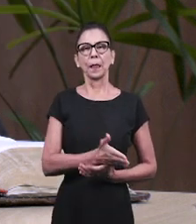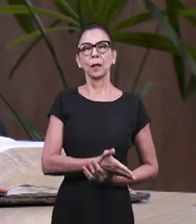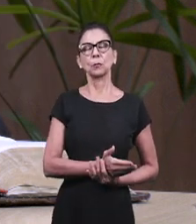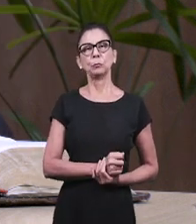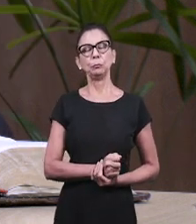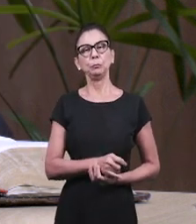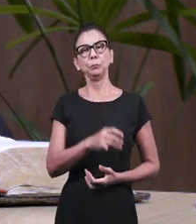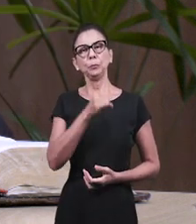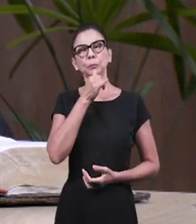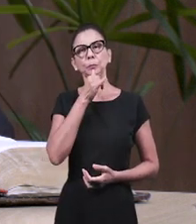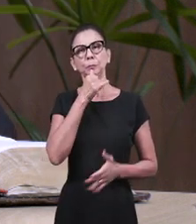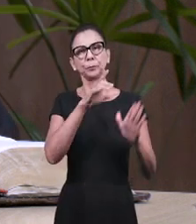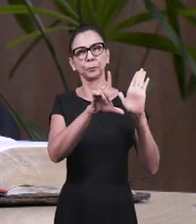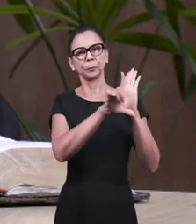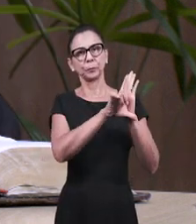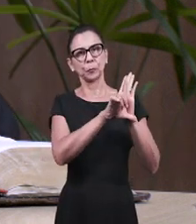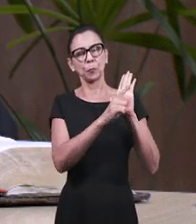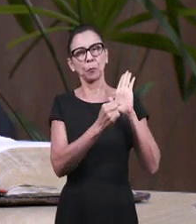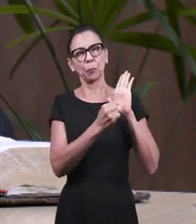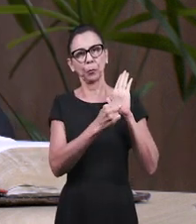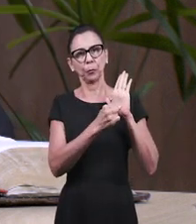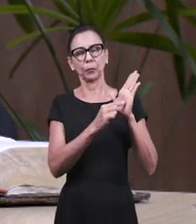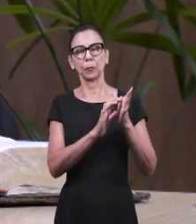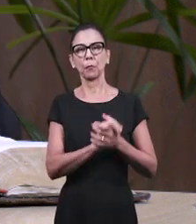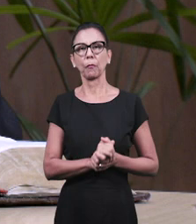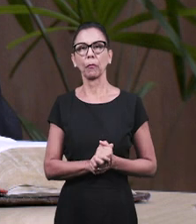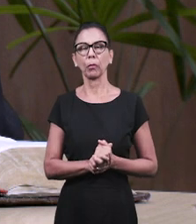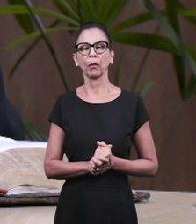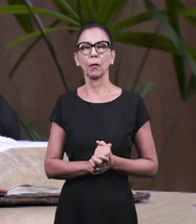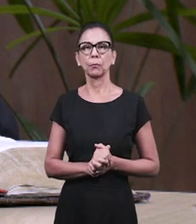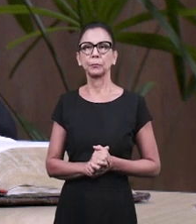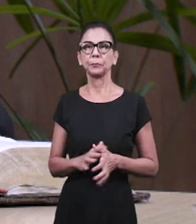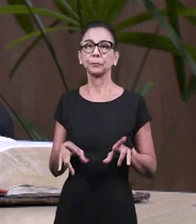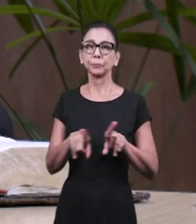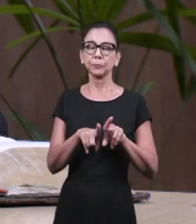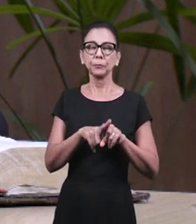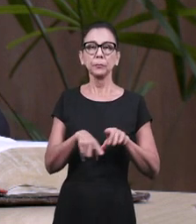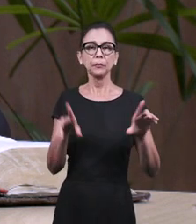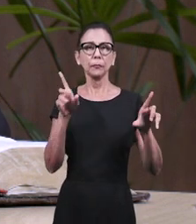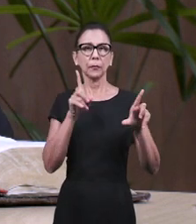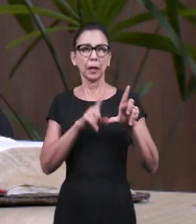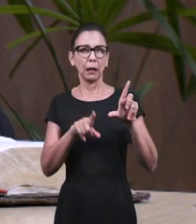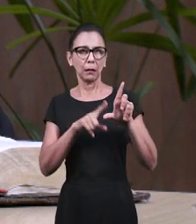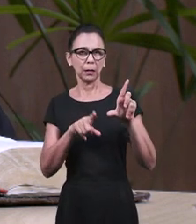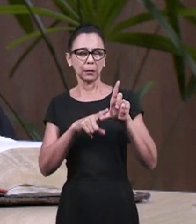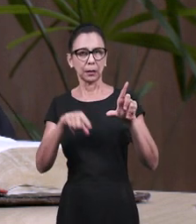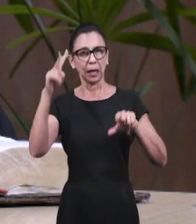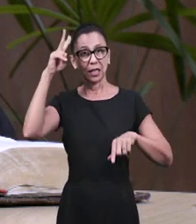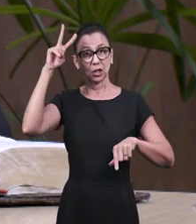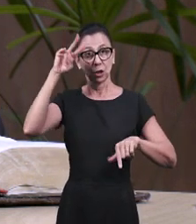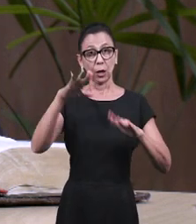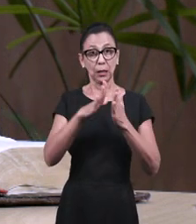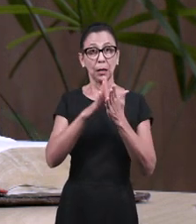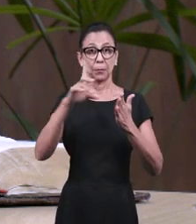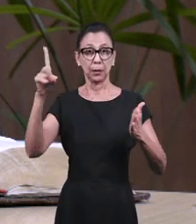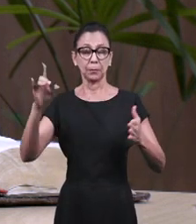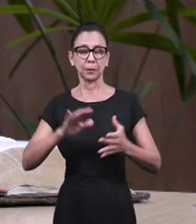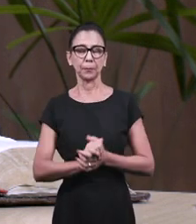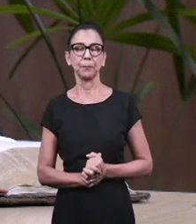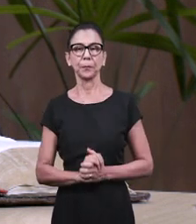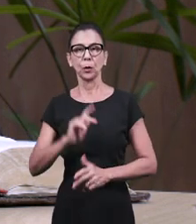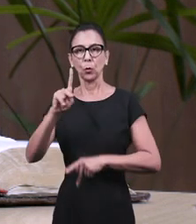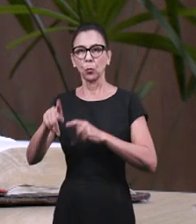Por exemplo, a questão de entender na letra. Os judeus guardam o